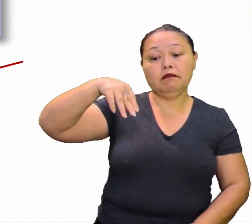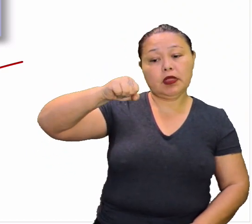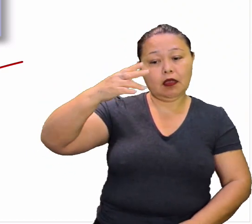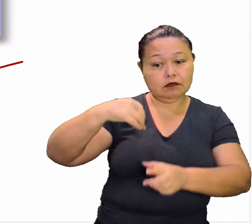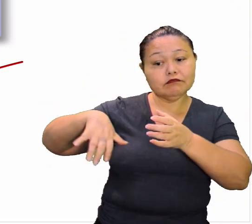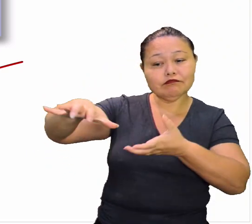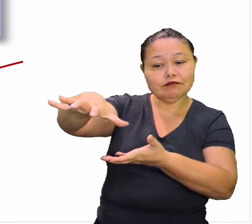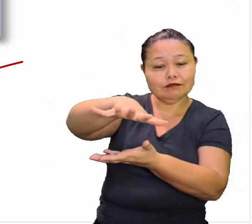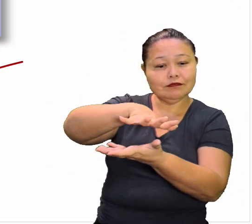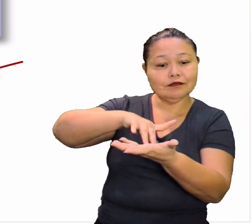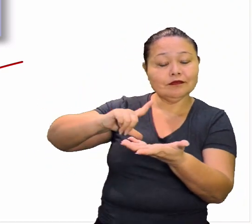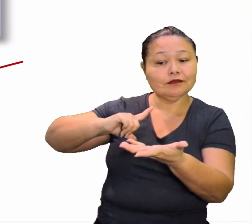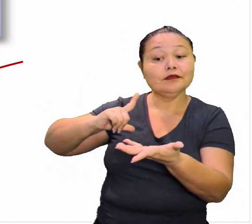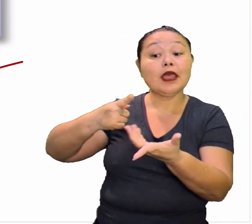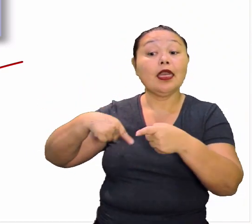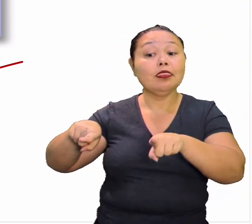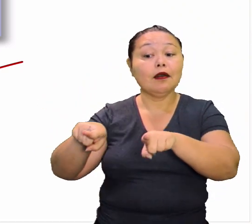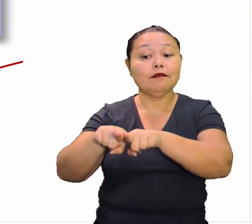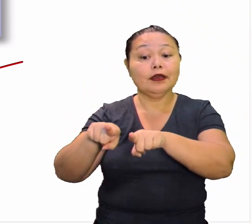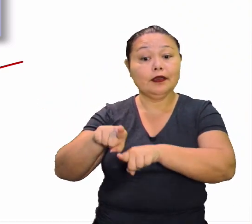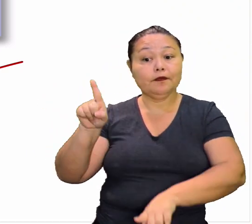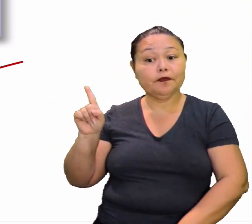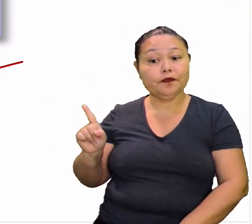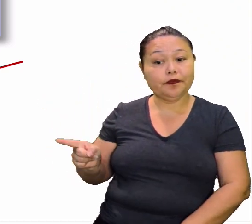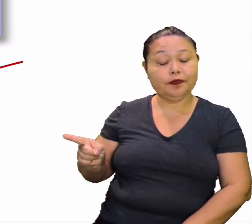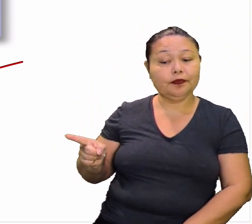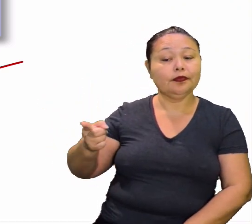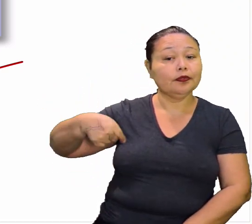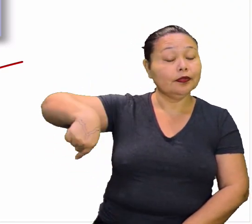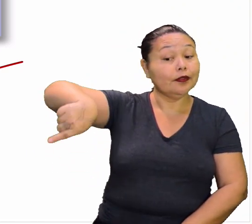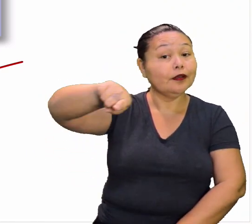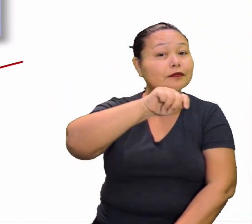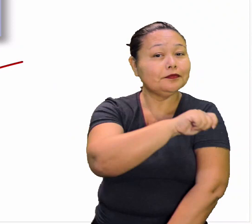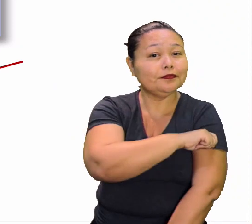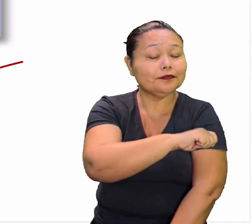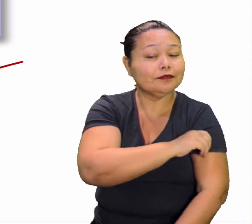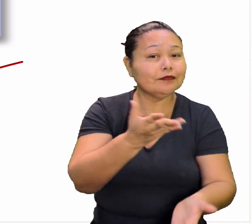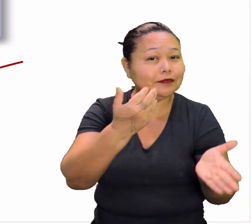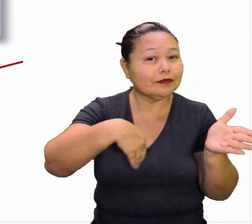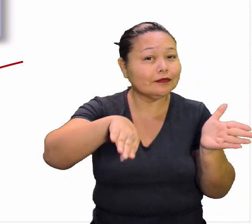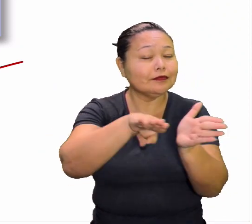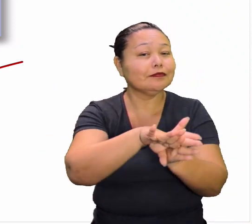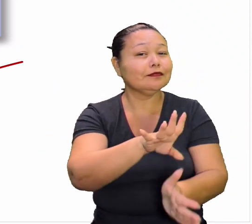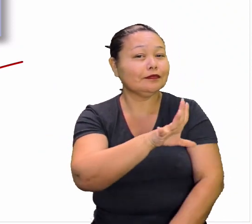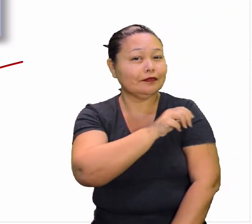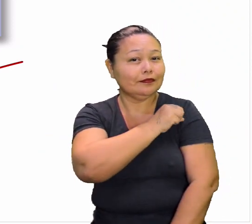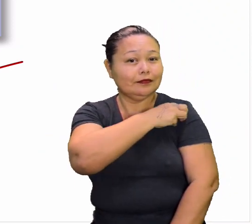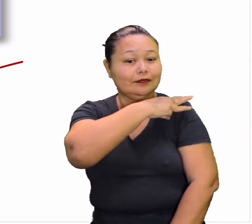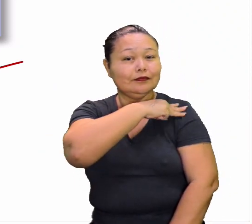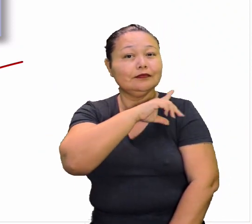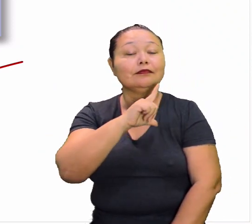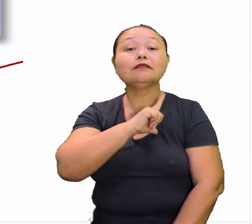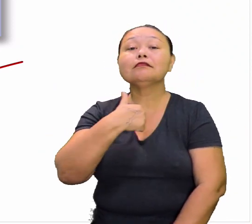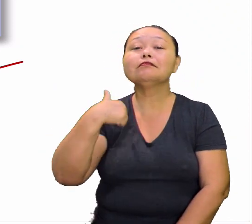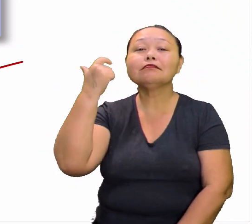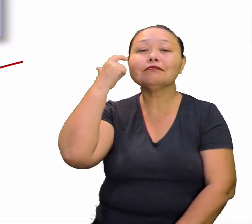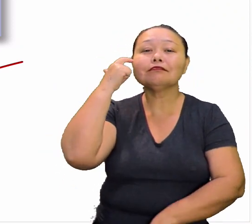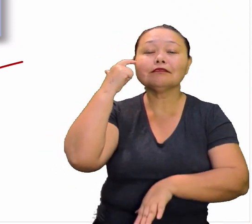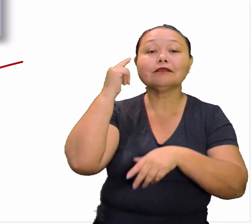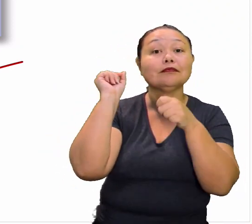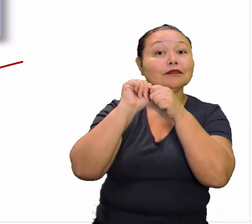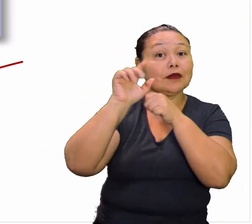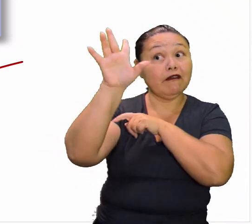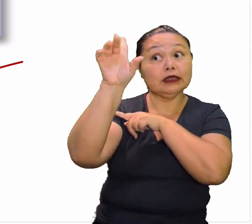mesopotâmicos. E também, olha aí, para você, aluno que está chegando agora no ensino médio, você que pensa em